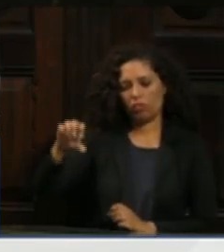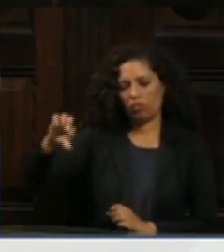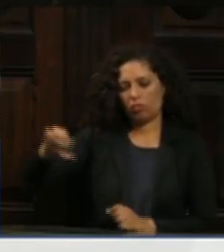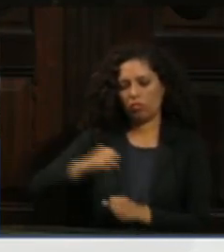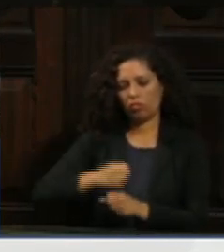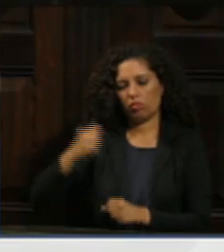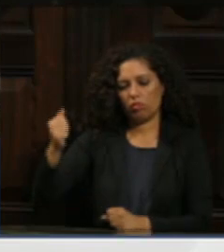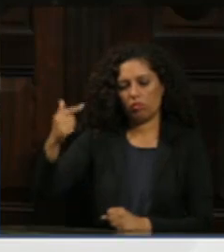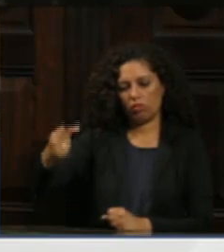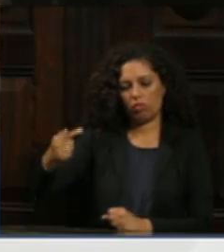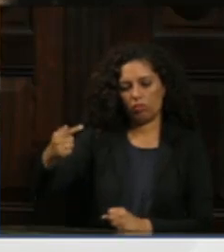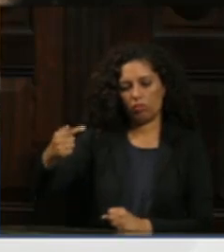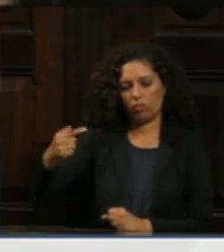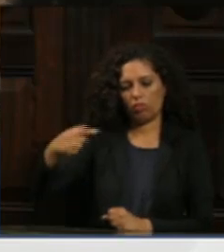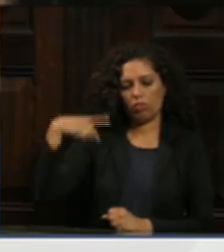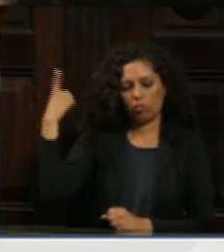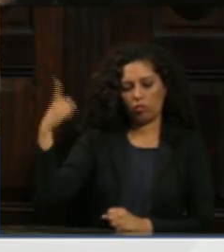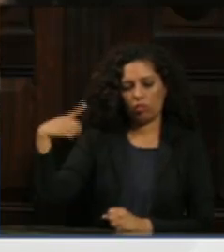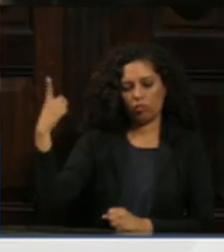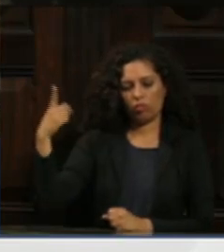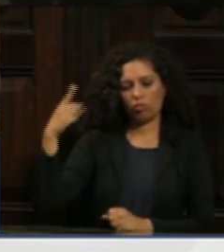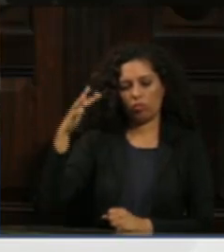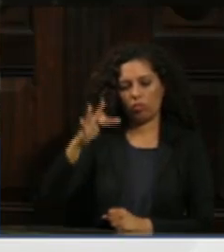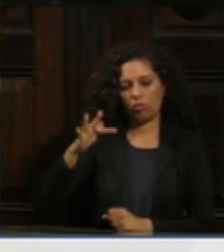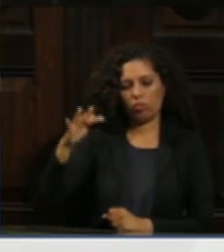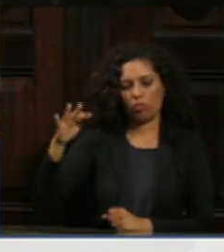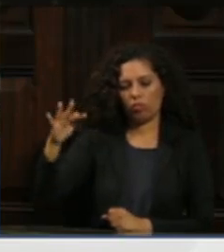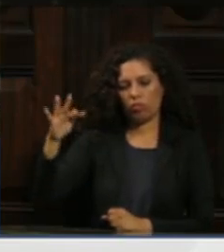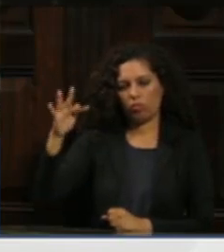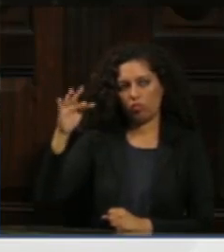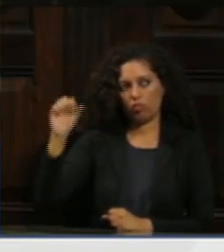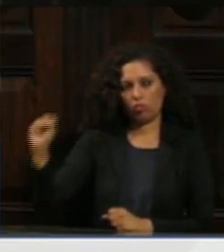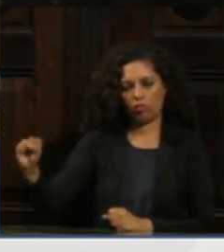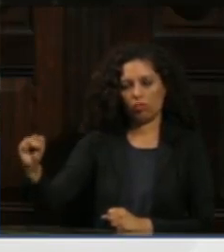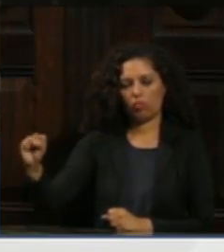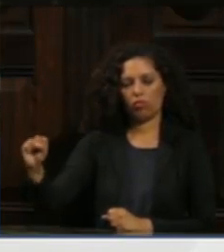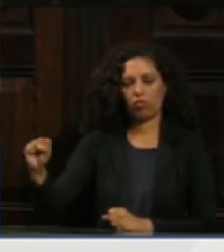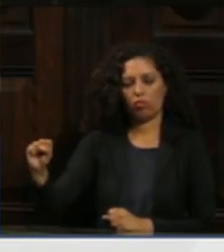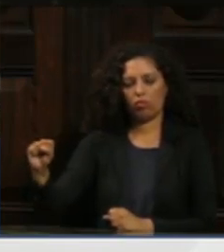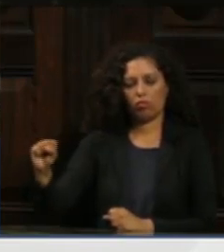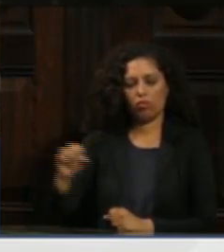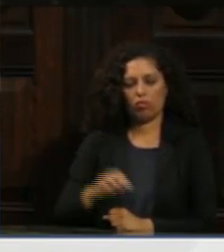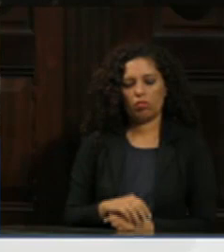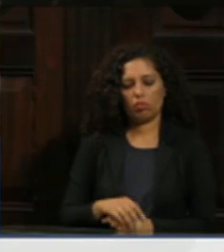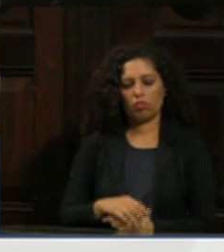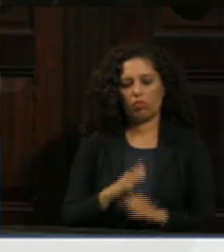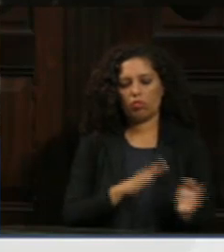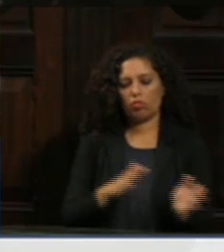839/2018, autoria deputado André Siciliano e o Anderson Nogueira.